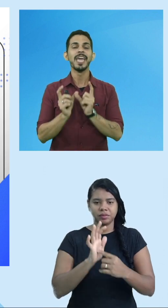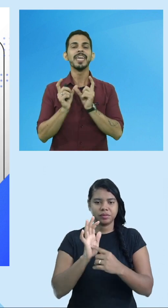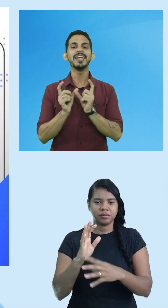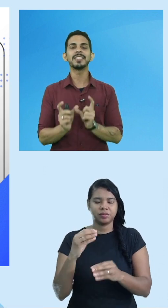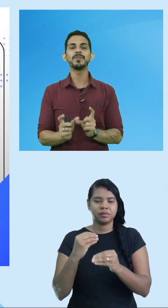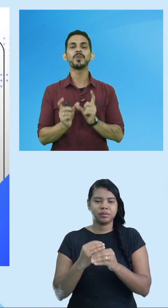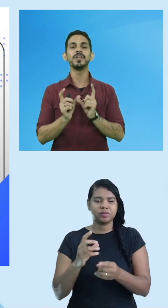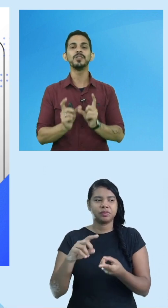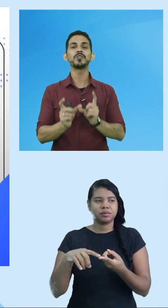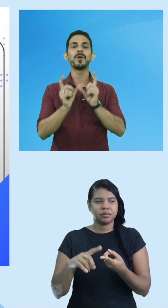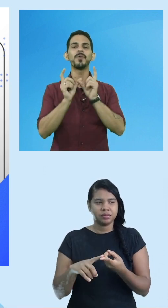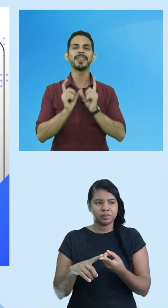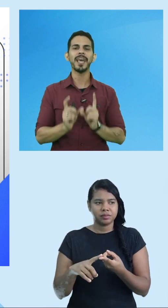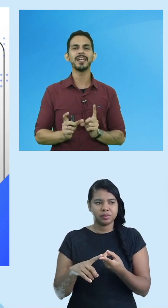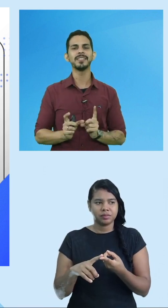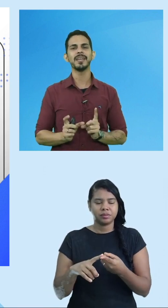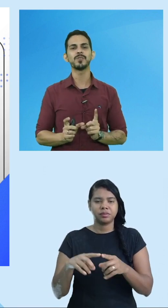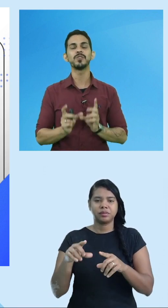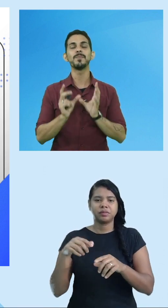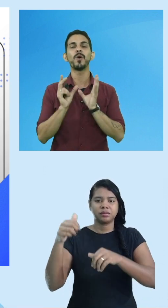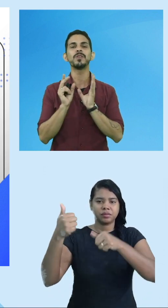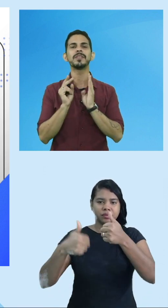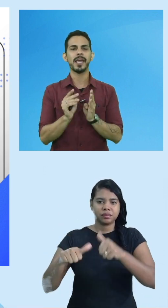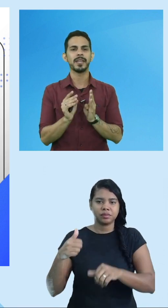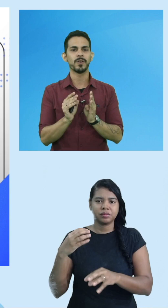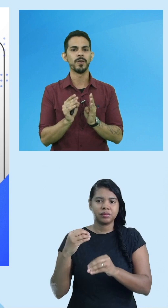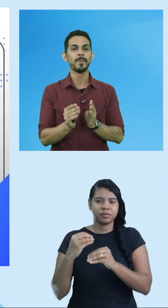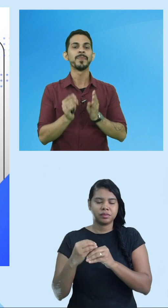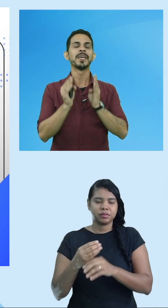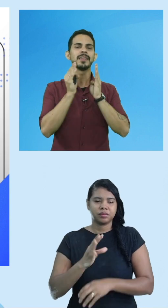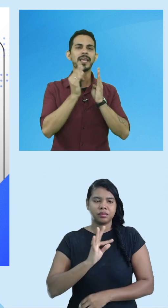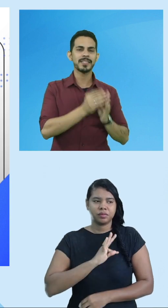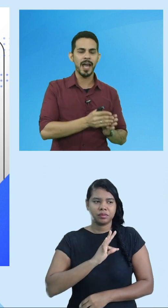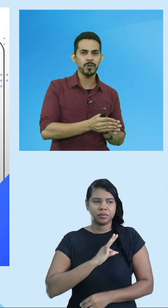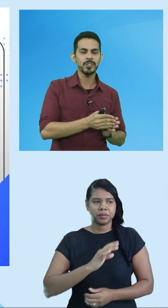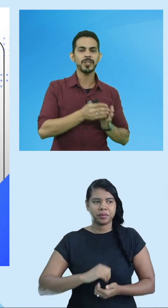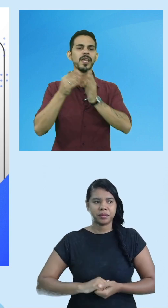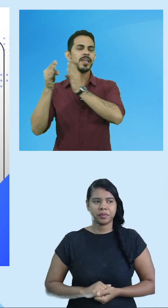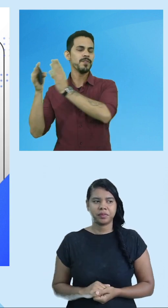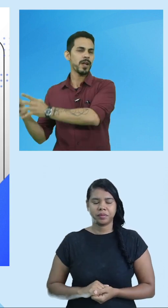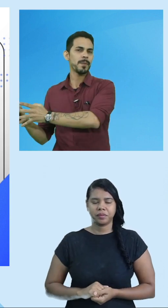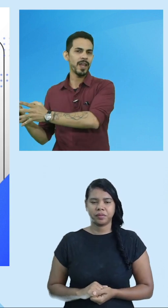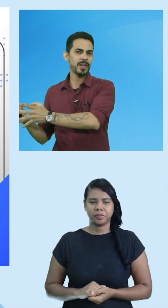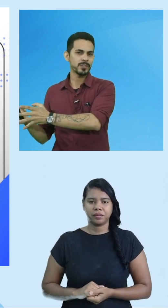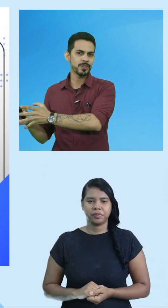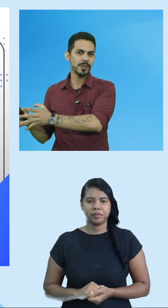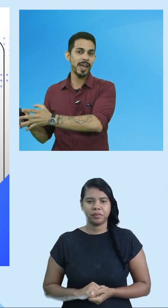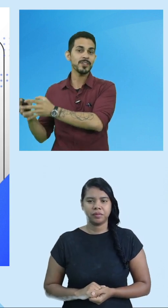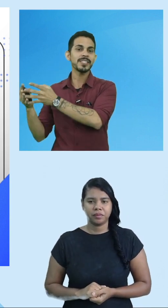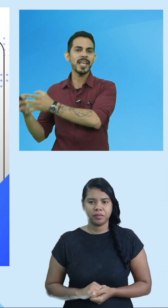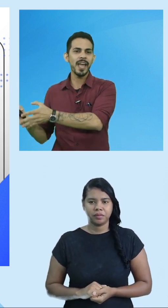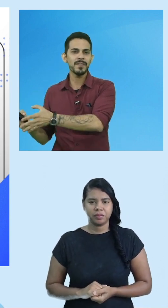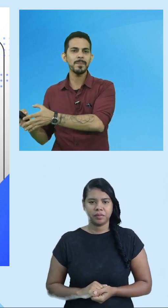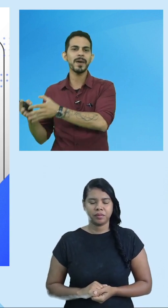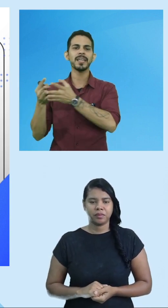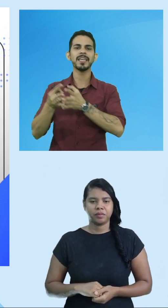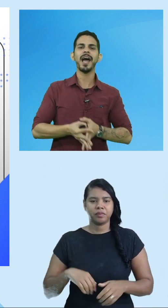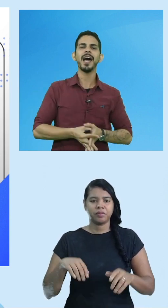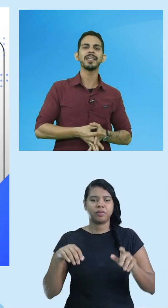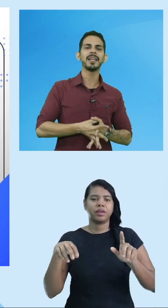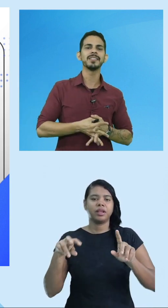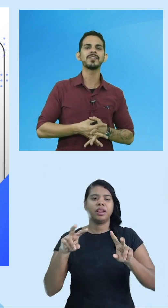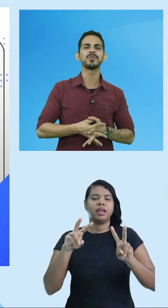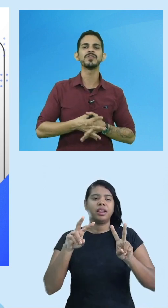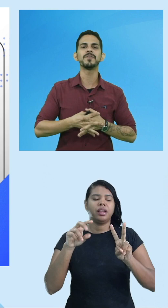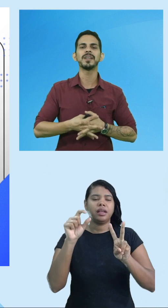dados, eles são escolhidos por uma análise de assunto de modo técnico. Tesauros e vocabulários controlados servem para guiar